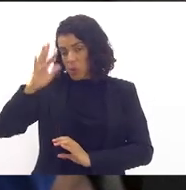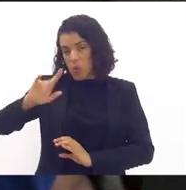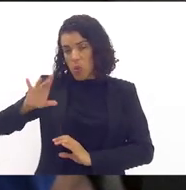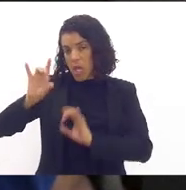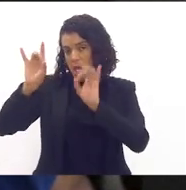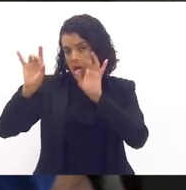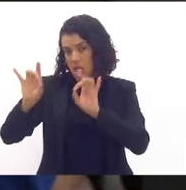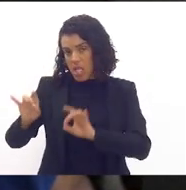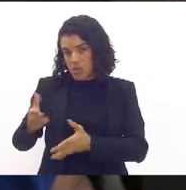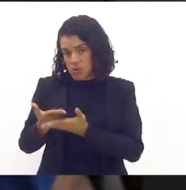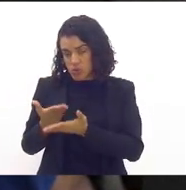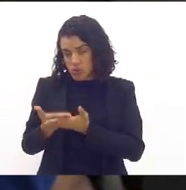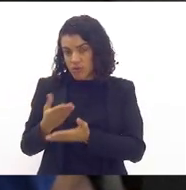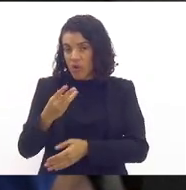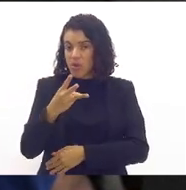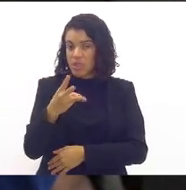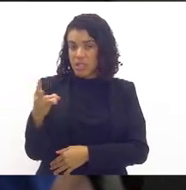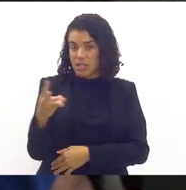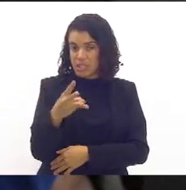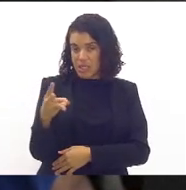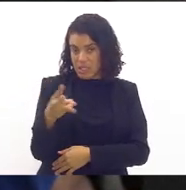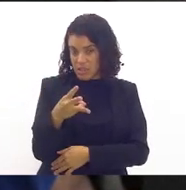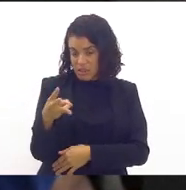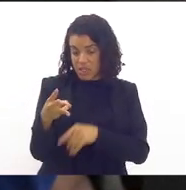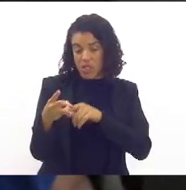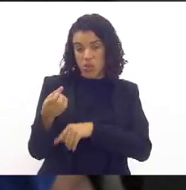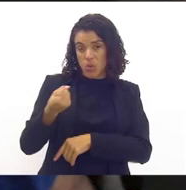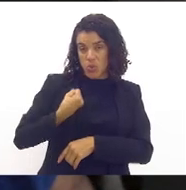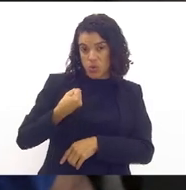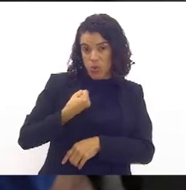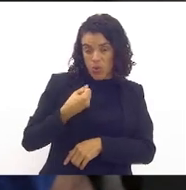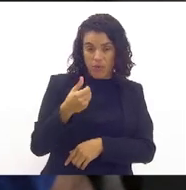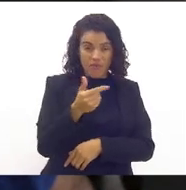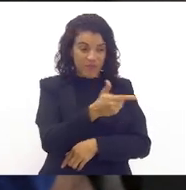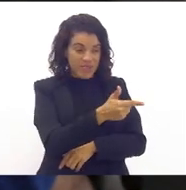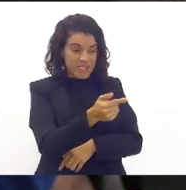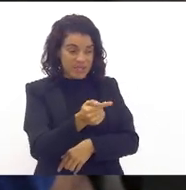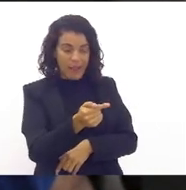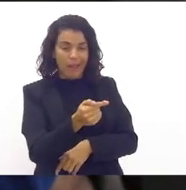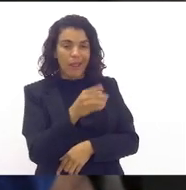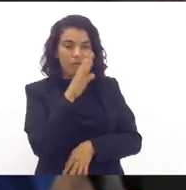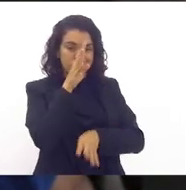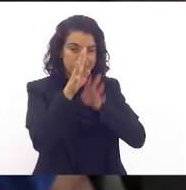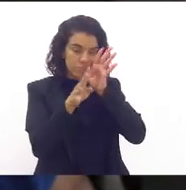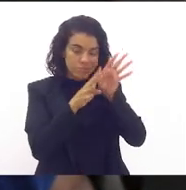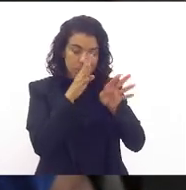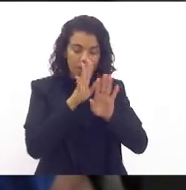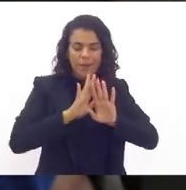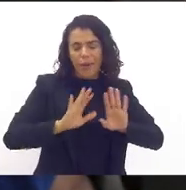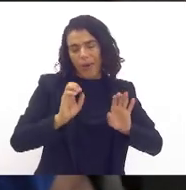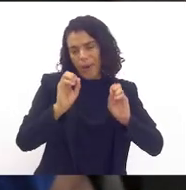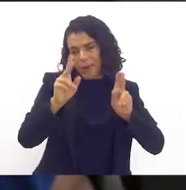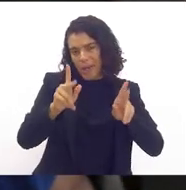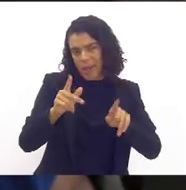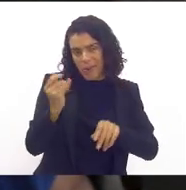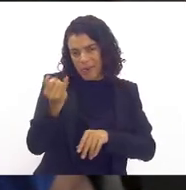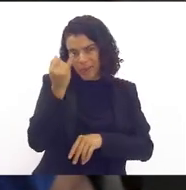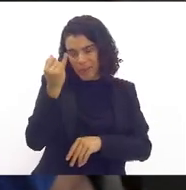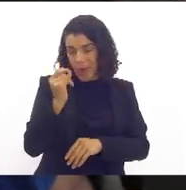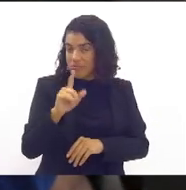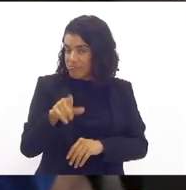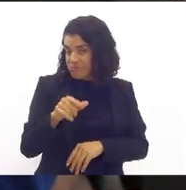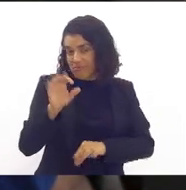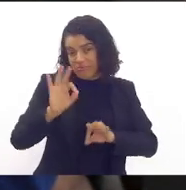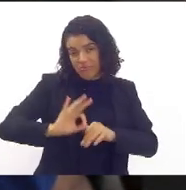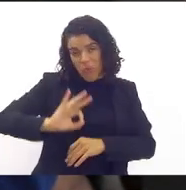que era 33 e que esse número de 27 é uma balela. Bom, mas não importa. Mas seria uma